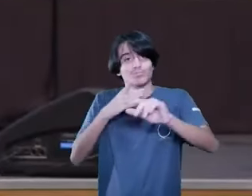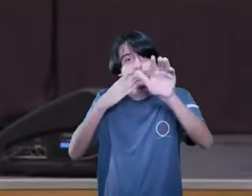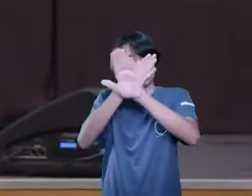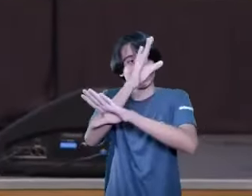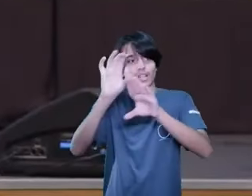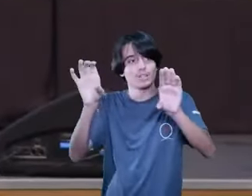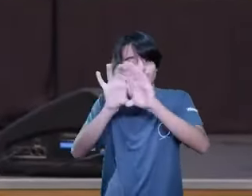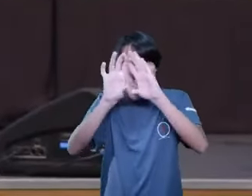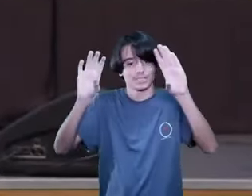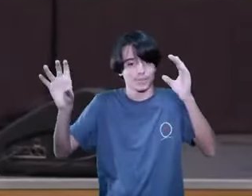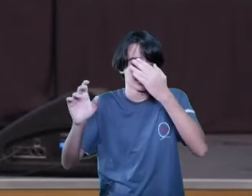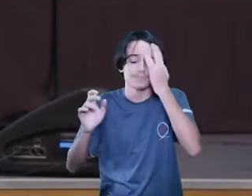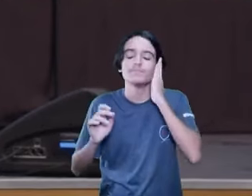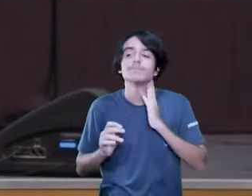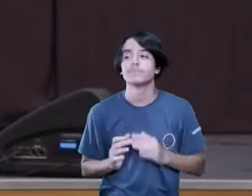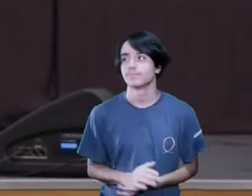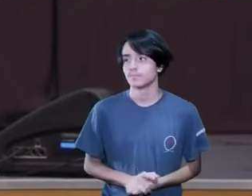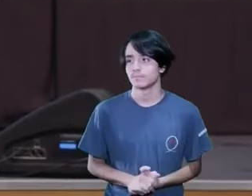aqueles que têm riqueza.